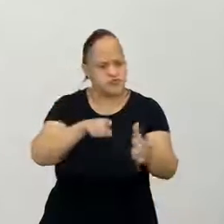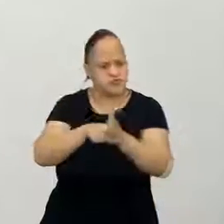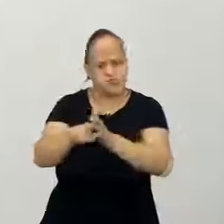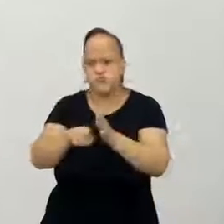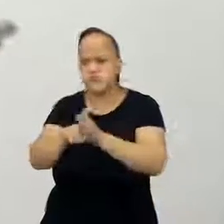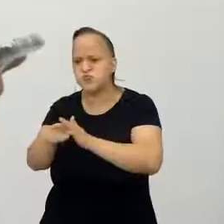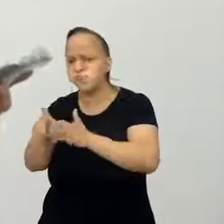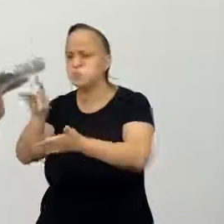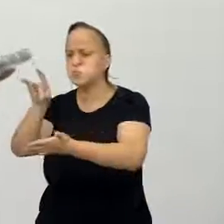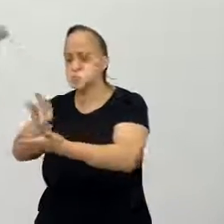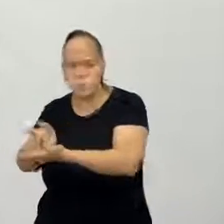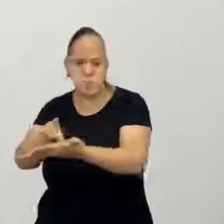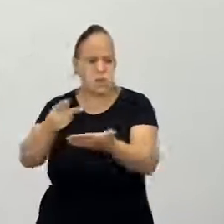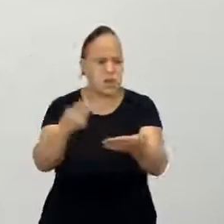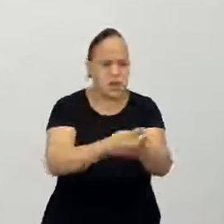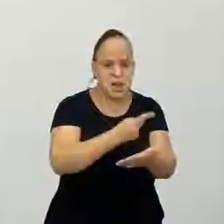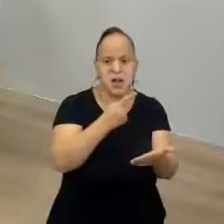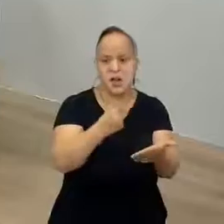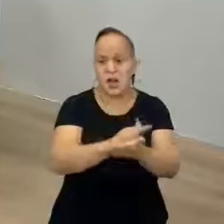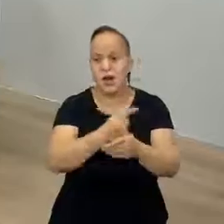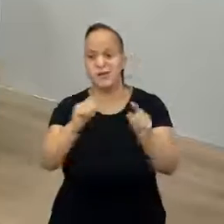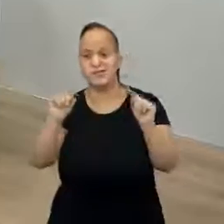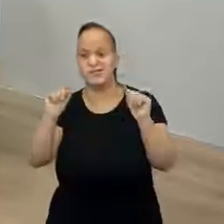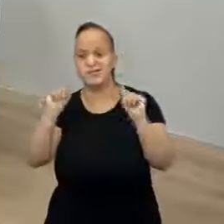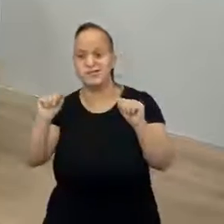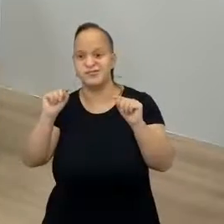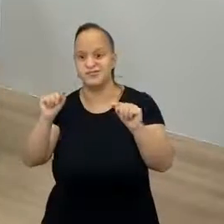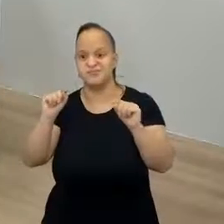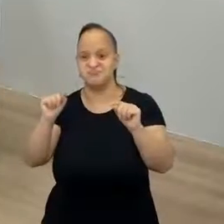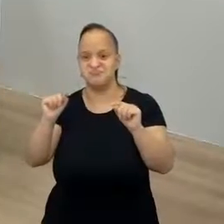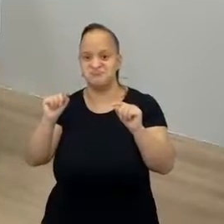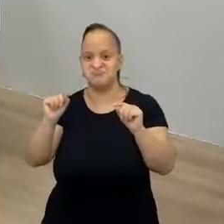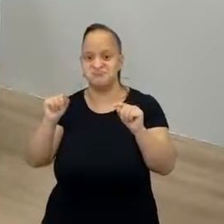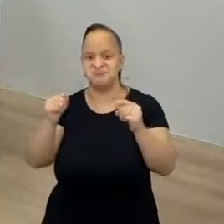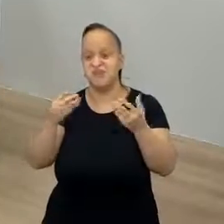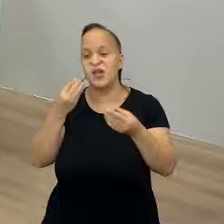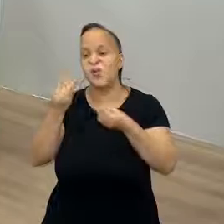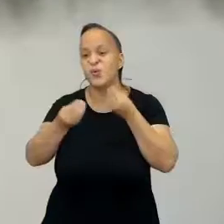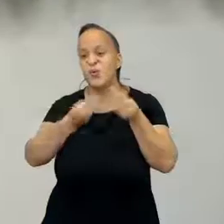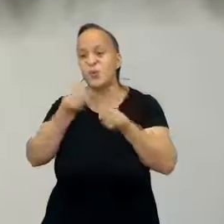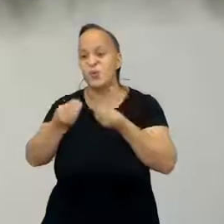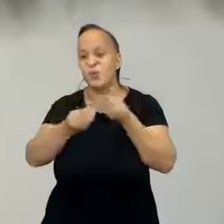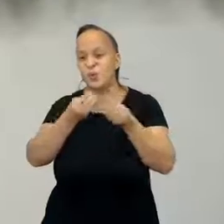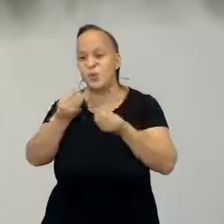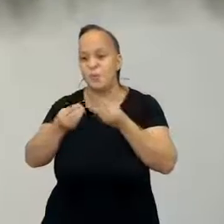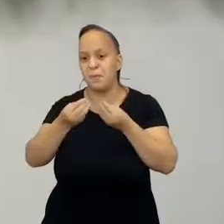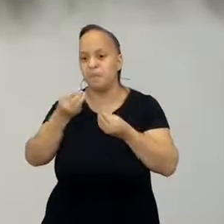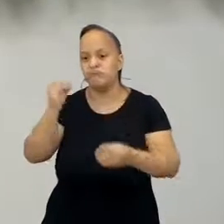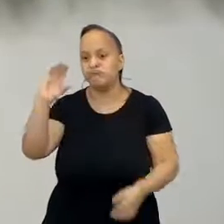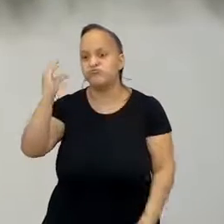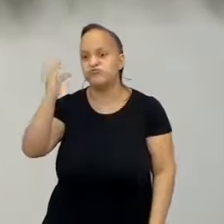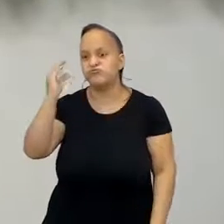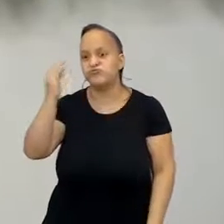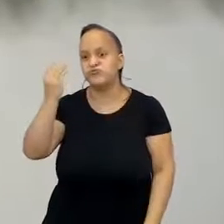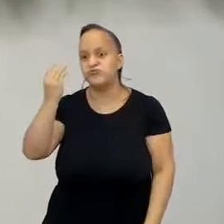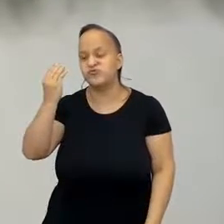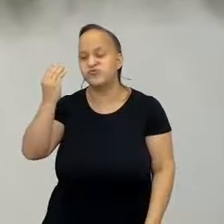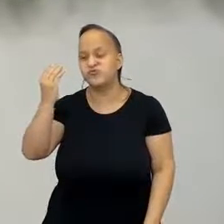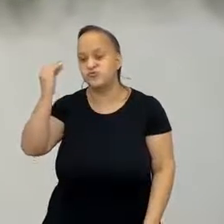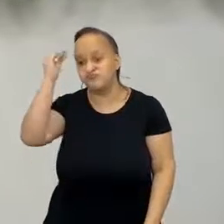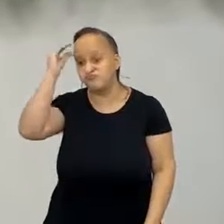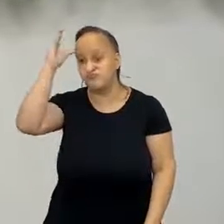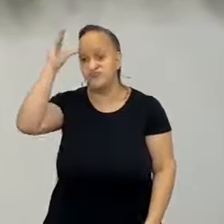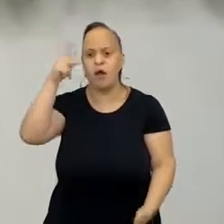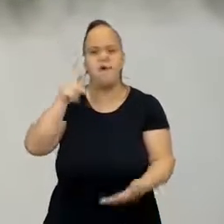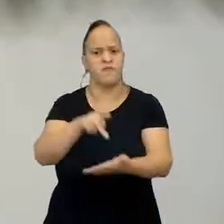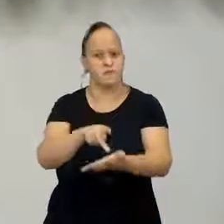está valendo e o que não está valendo. Até né? que ponto esse conhecimento científico é tido hoje como uma verdade absoluta, né? A partir de